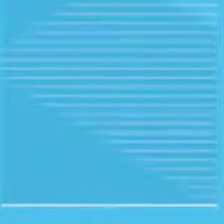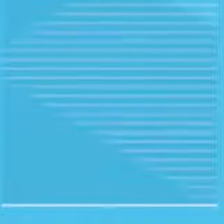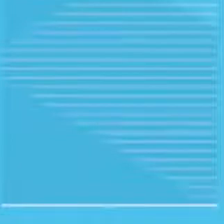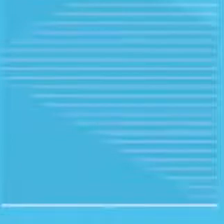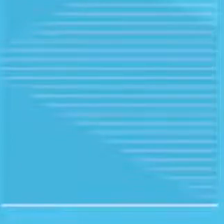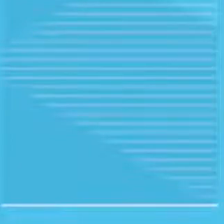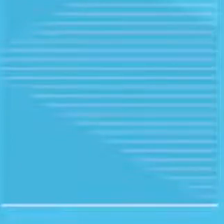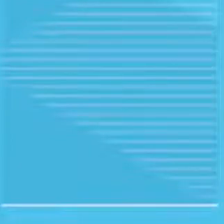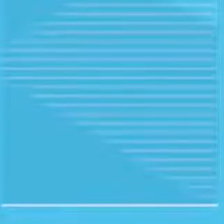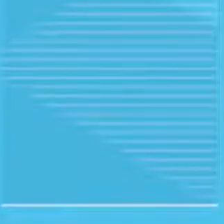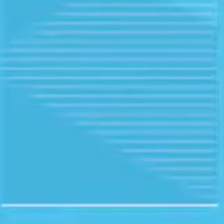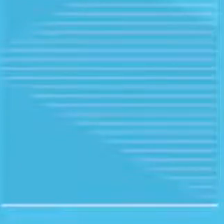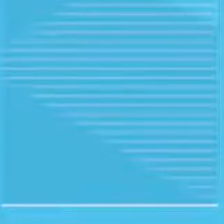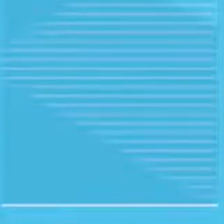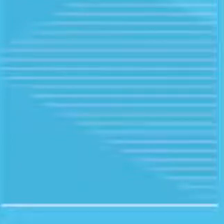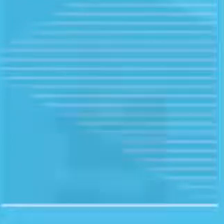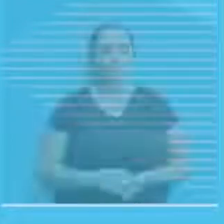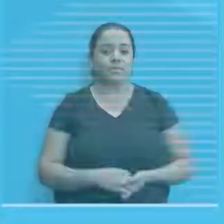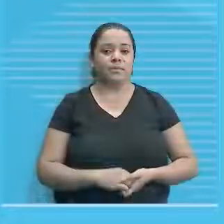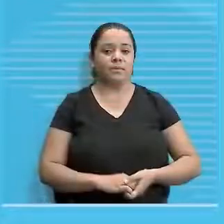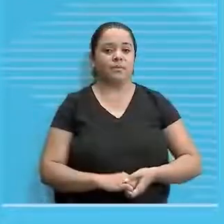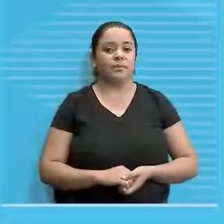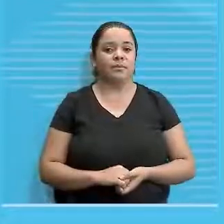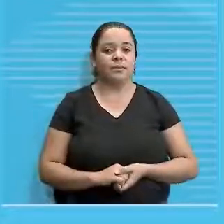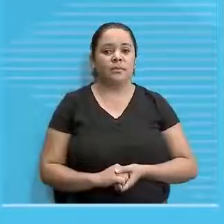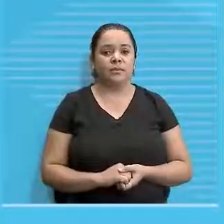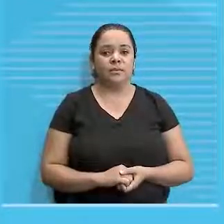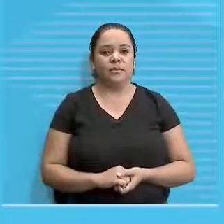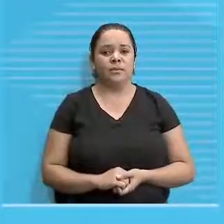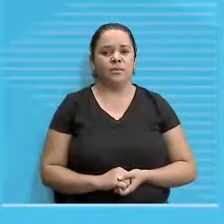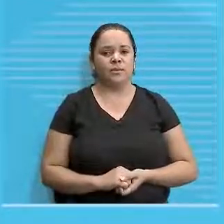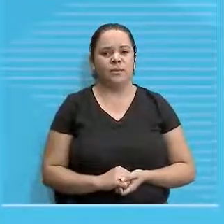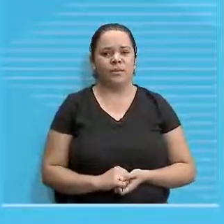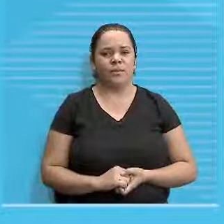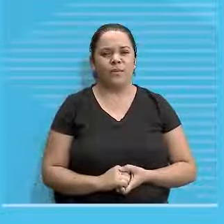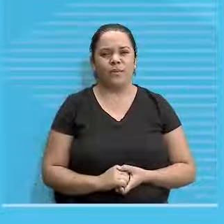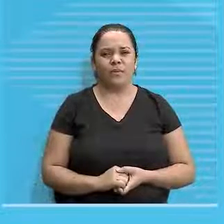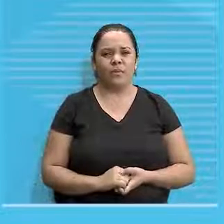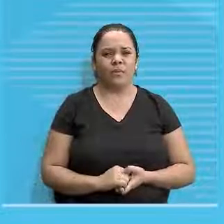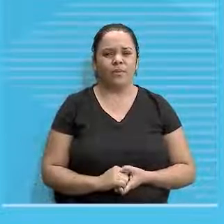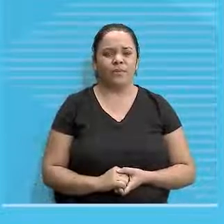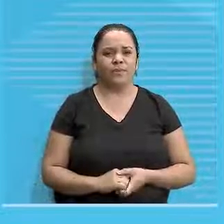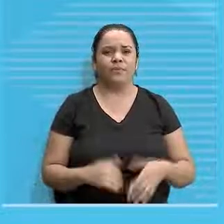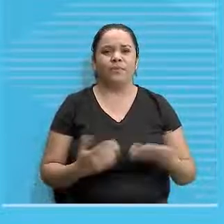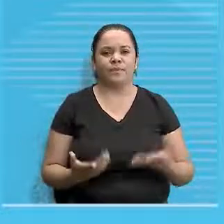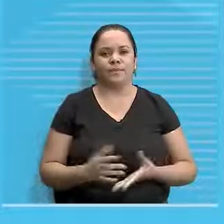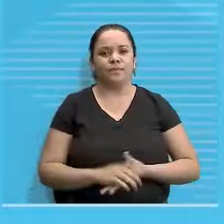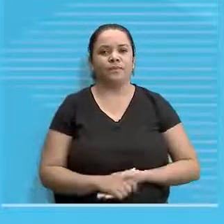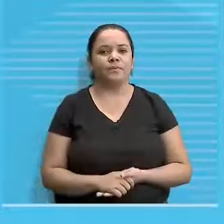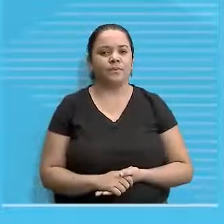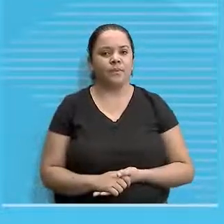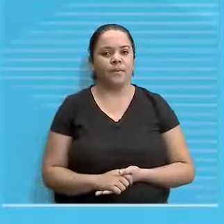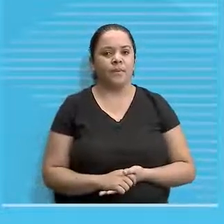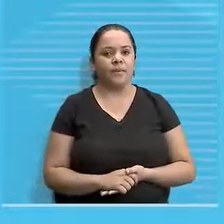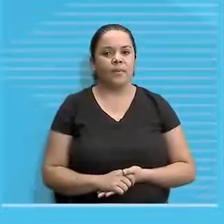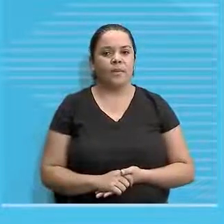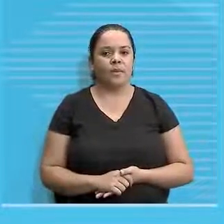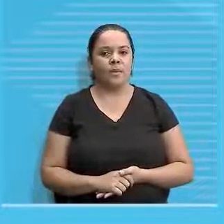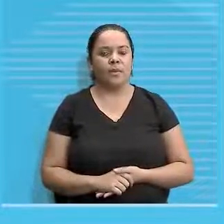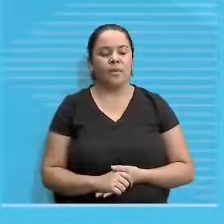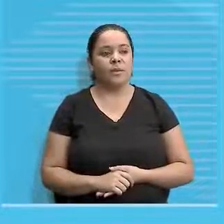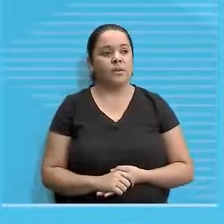porque eu não estou respeitando o direito do próximo, né, de ser diferente de mim.